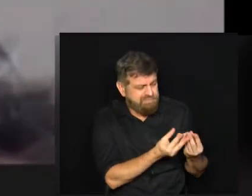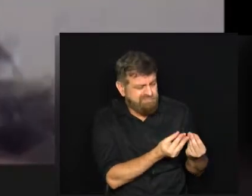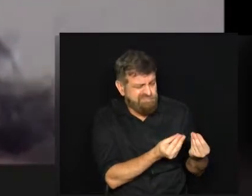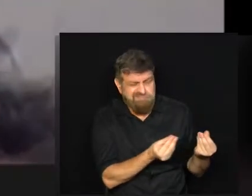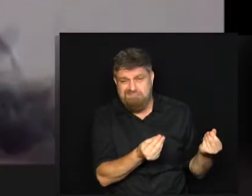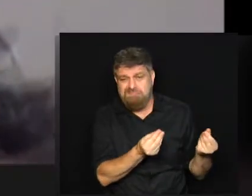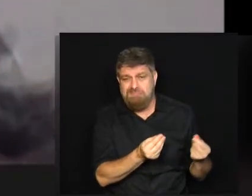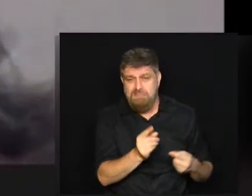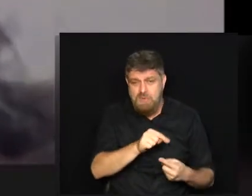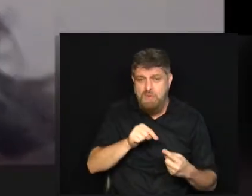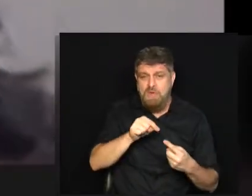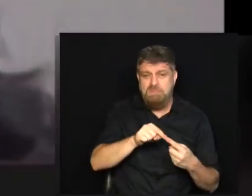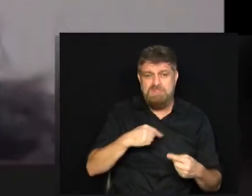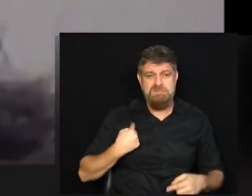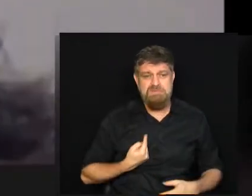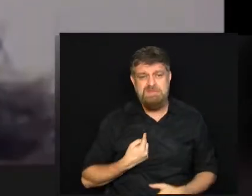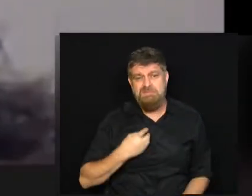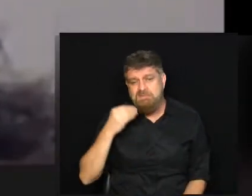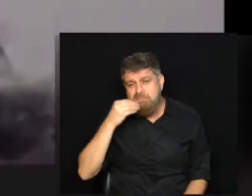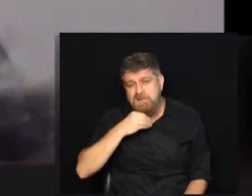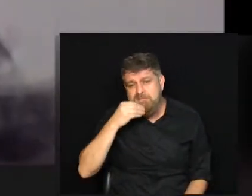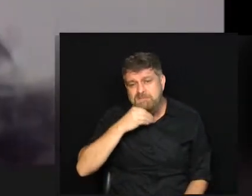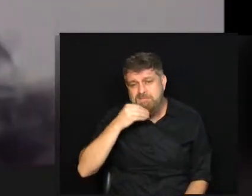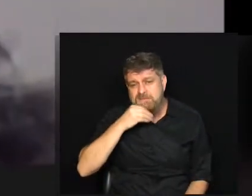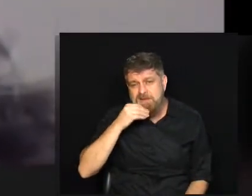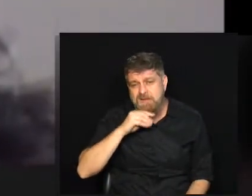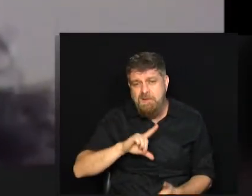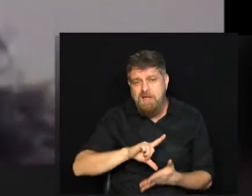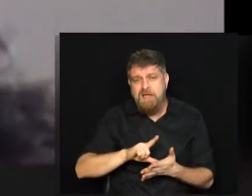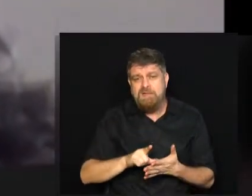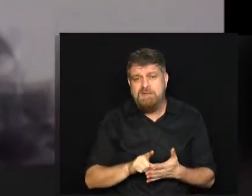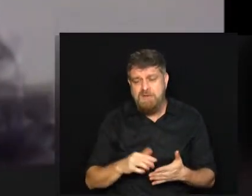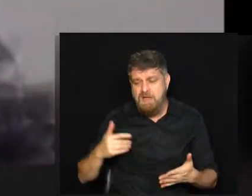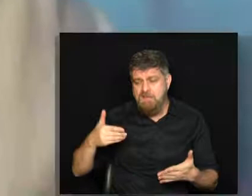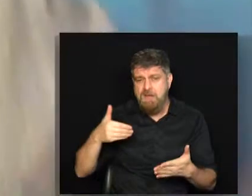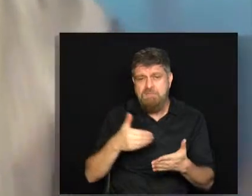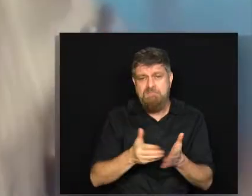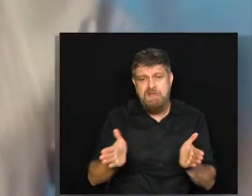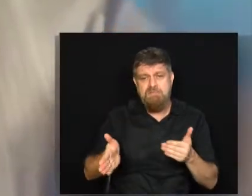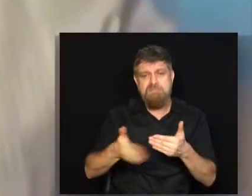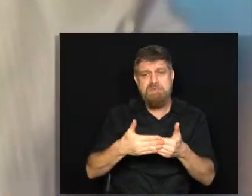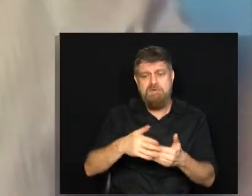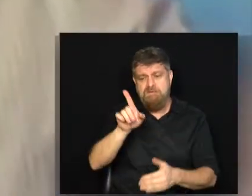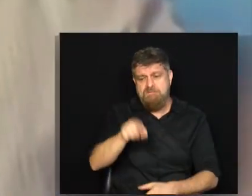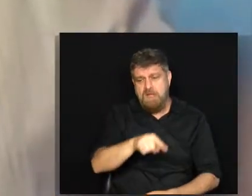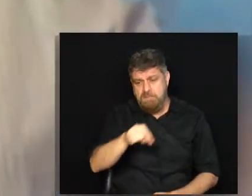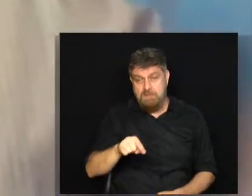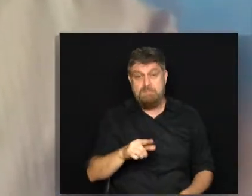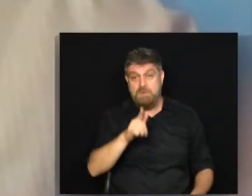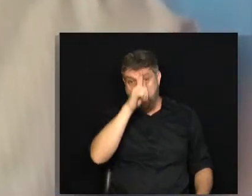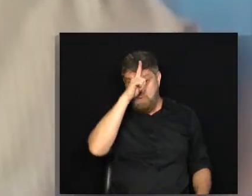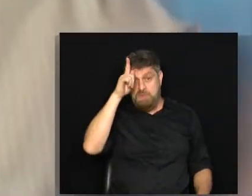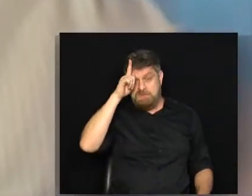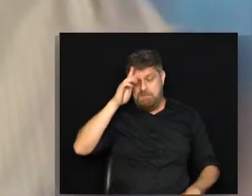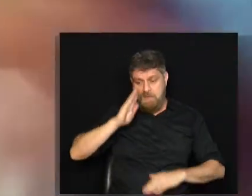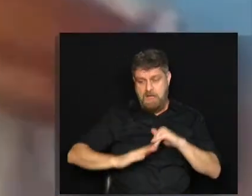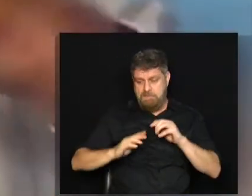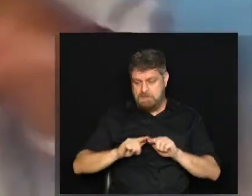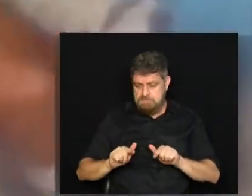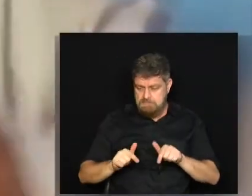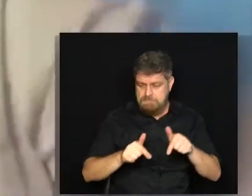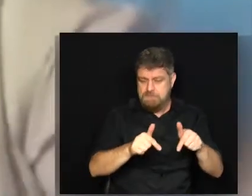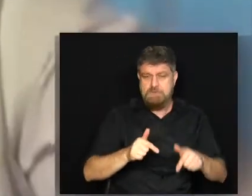de enfraquecer para poder culminar com a extinção. Gustavo Peta encerrou o ato afirmando que